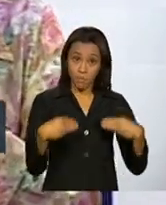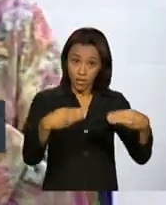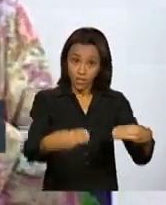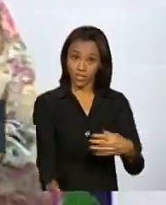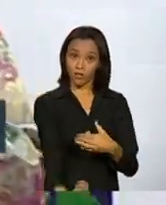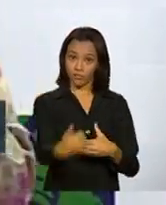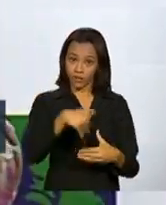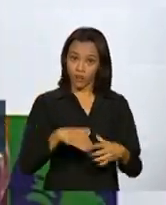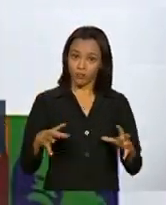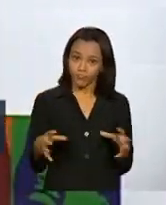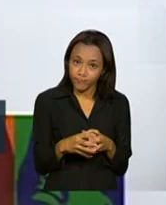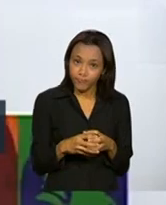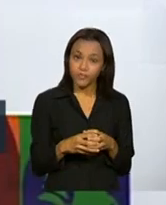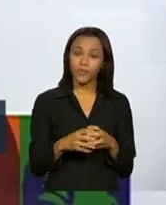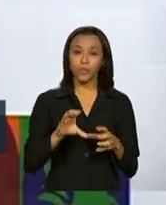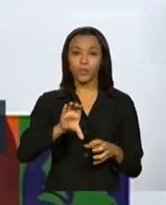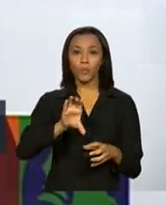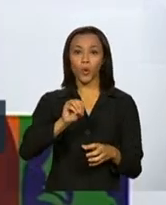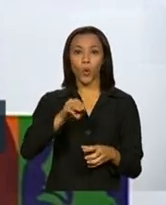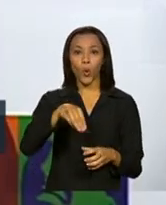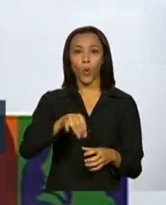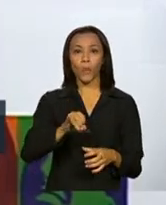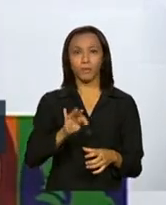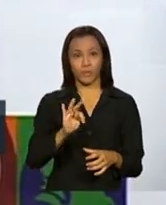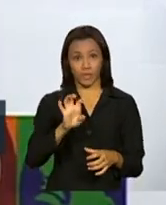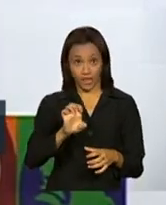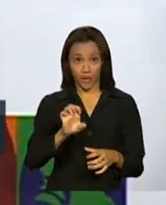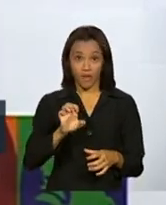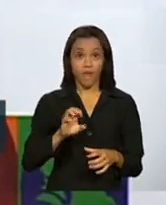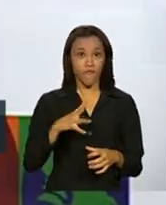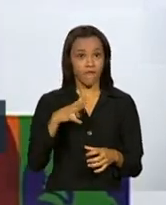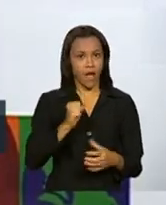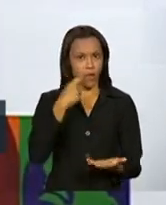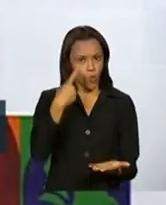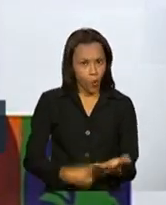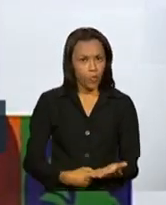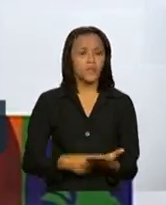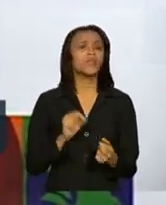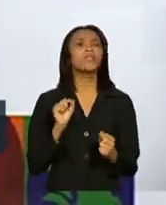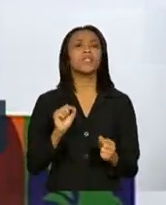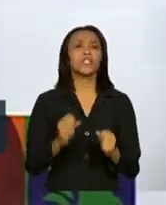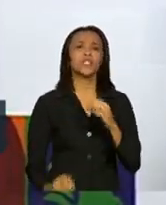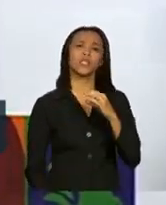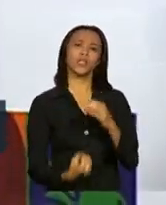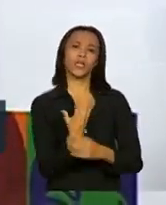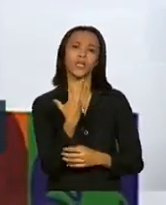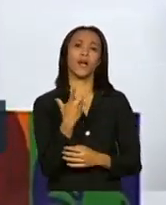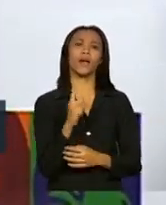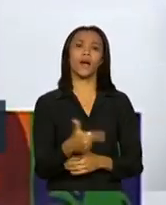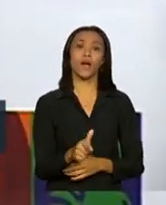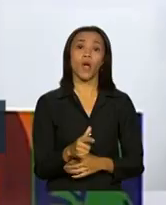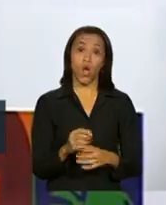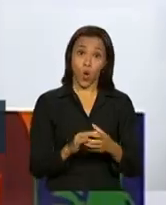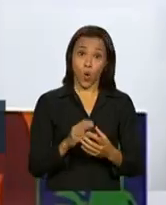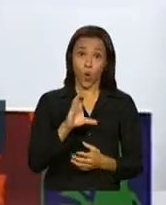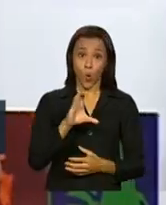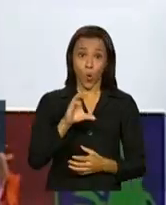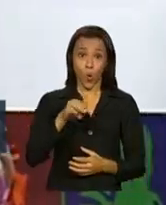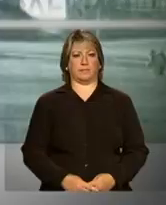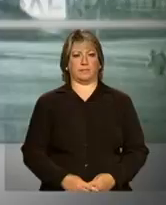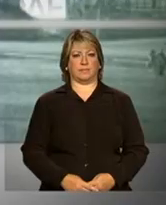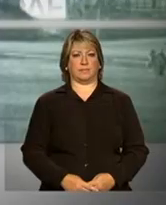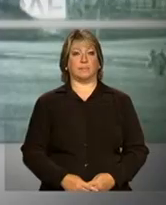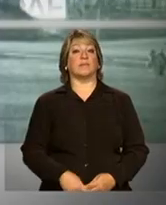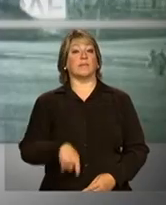comitê eles se comprometem em construir criar o comitê de gênero no âmbito do seu